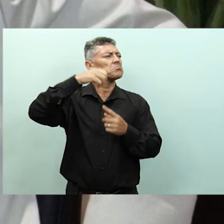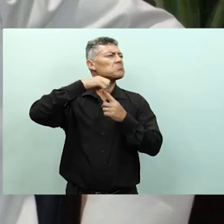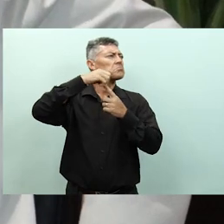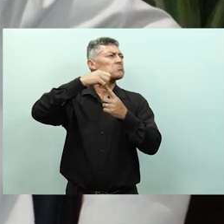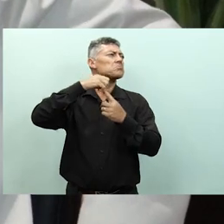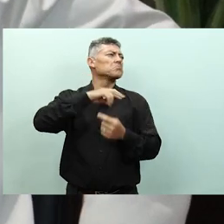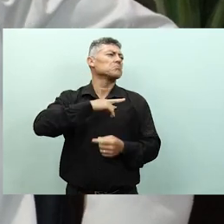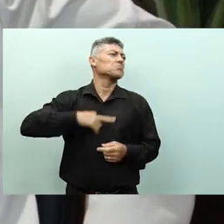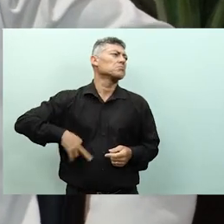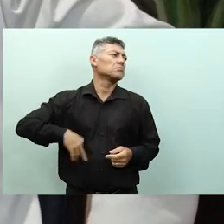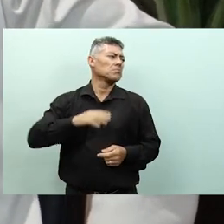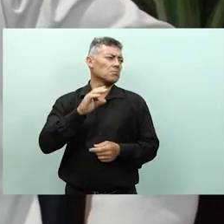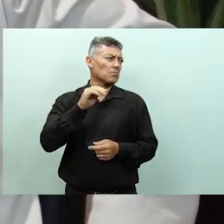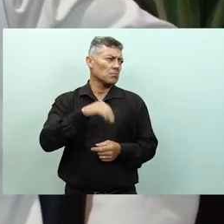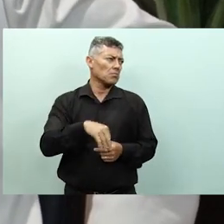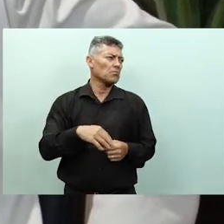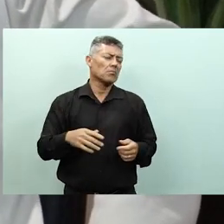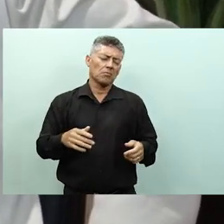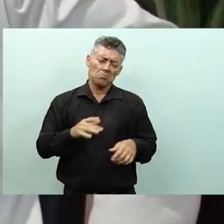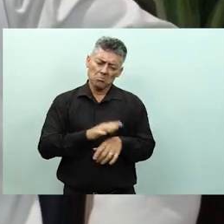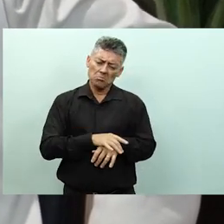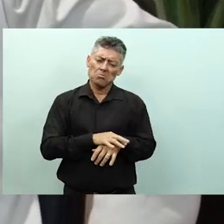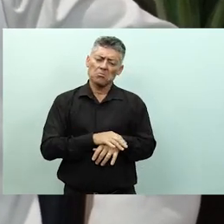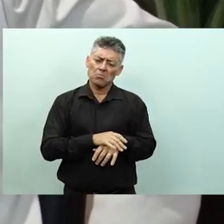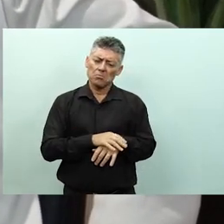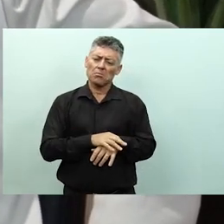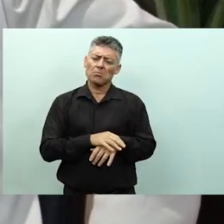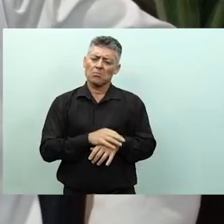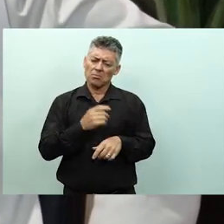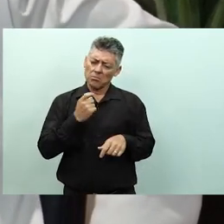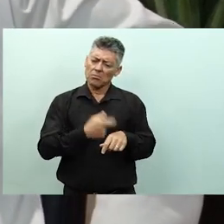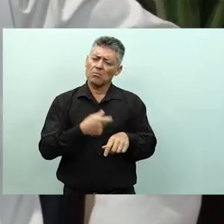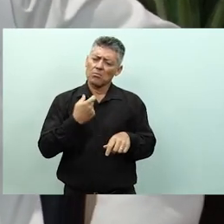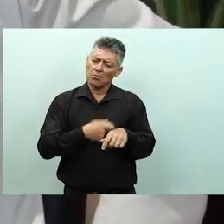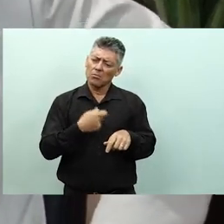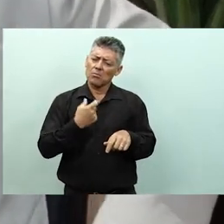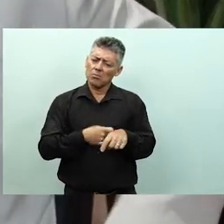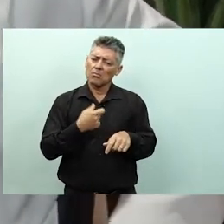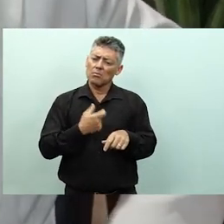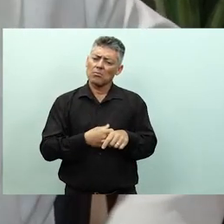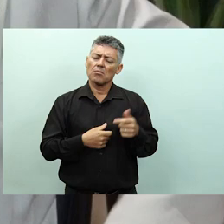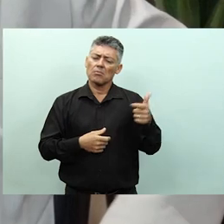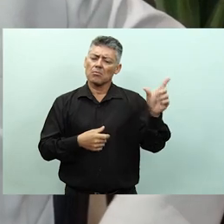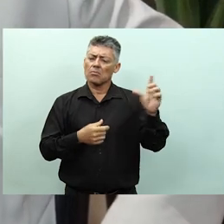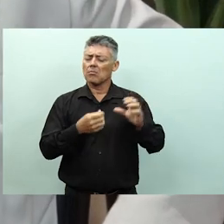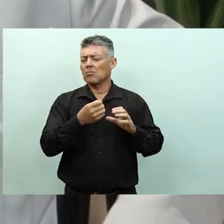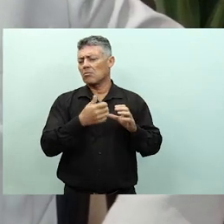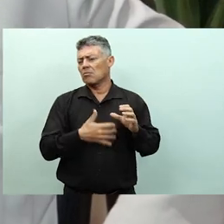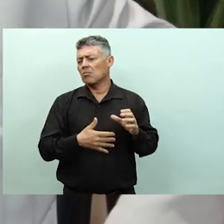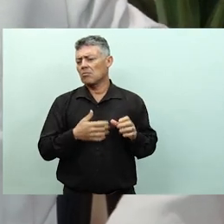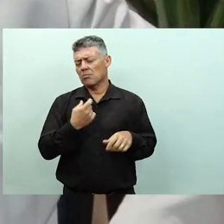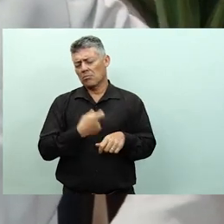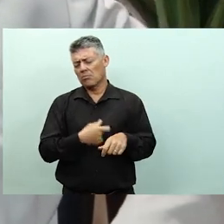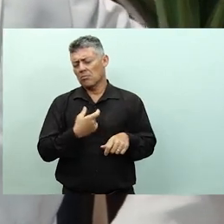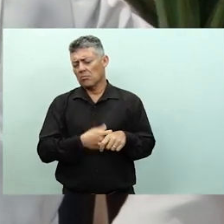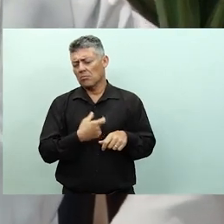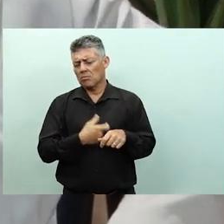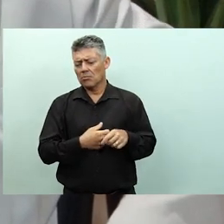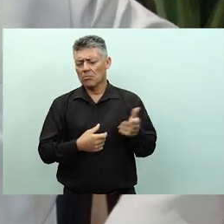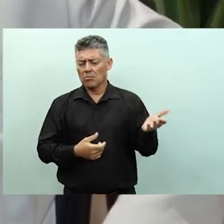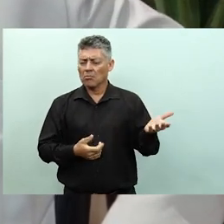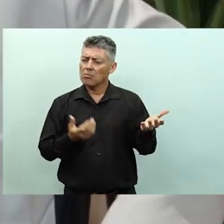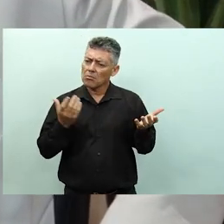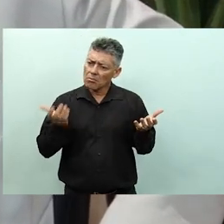dignificou a Câmara Municipal, a presença dela, mesmo adoentada, mesmo teimosa, que ela era outra característica, era uma